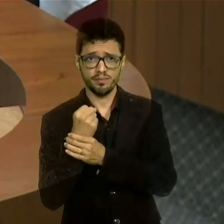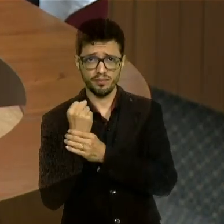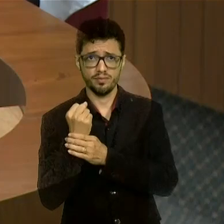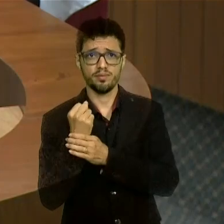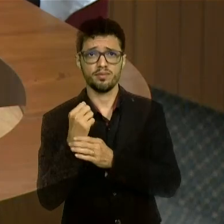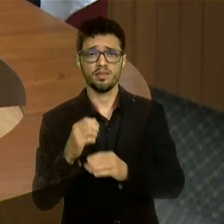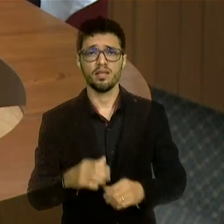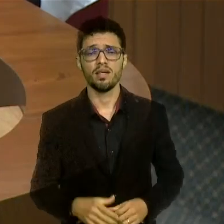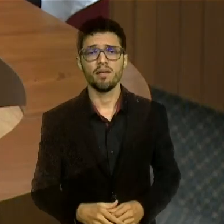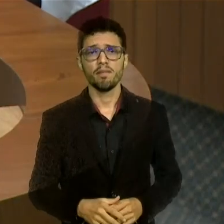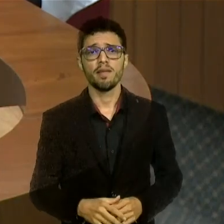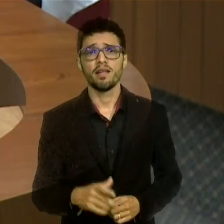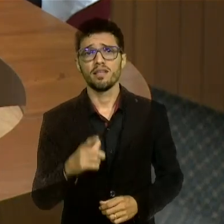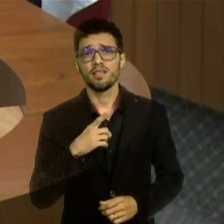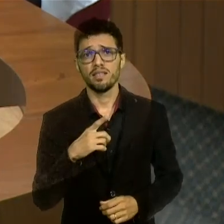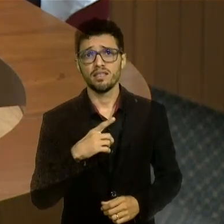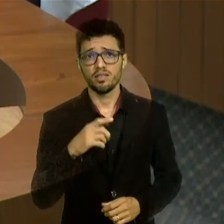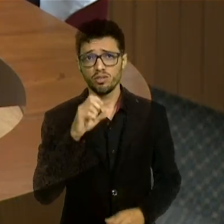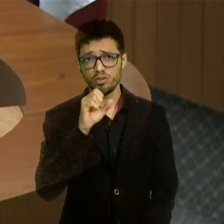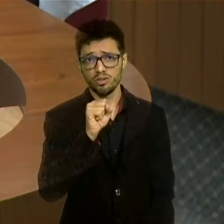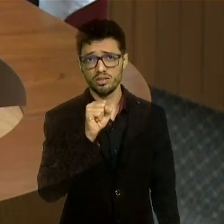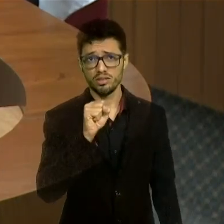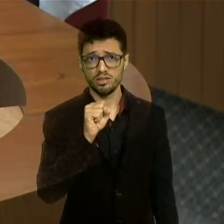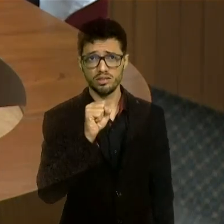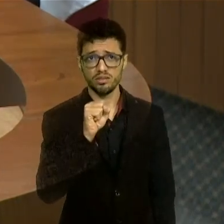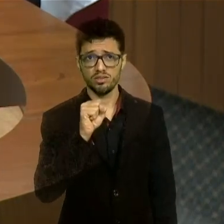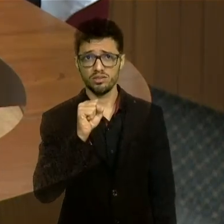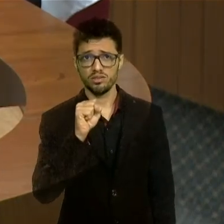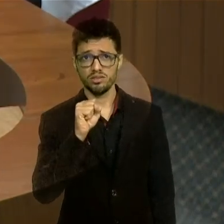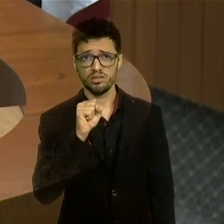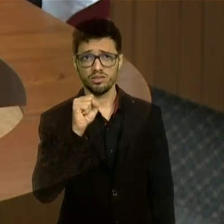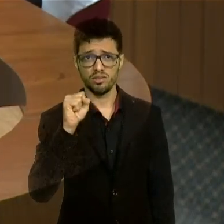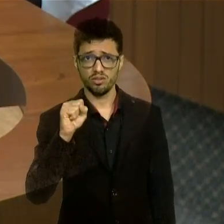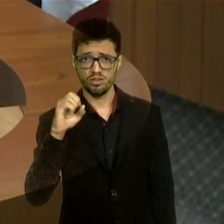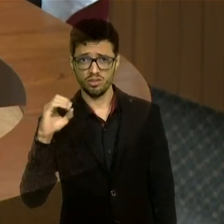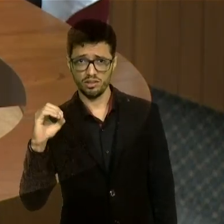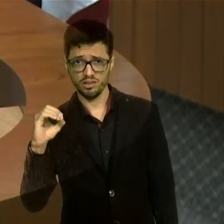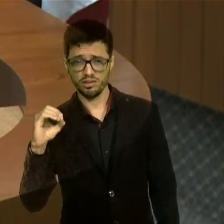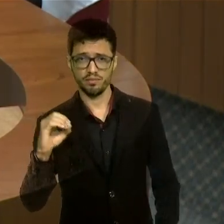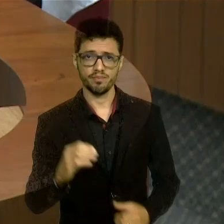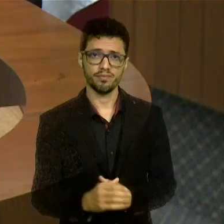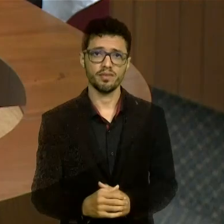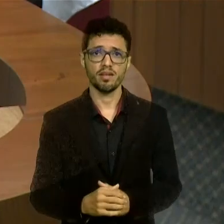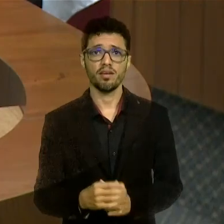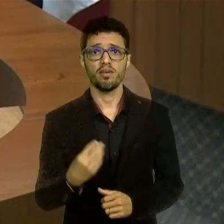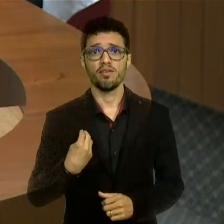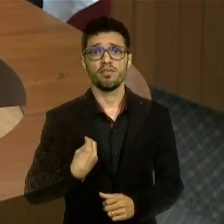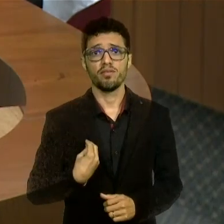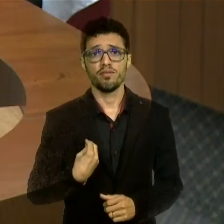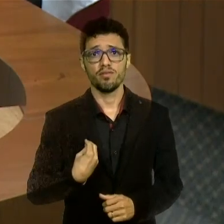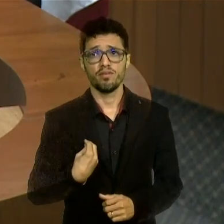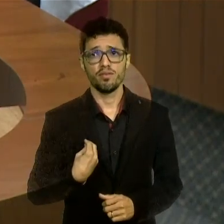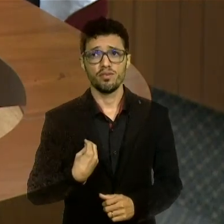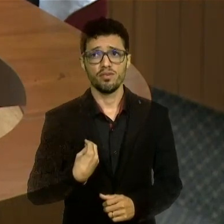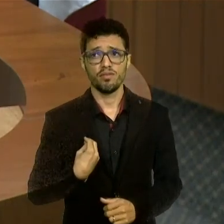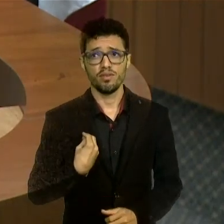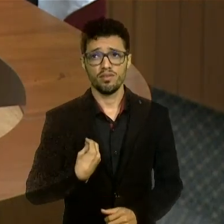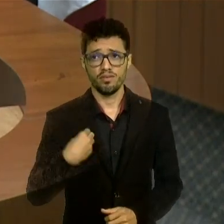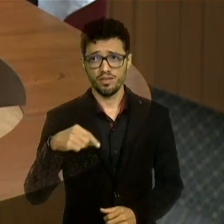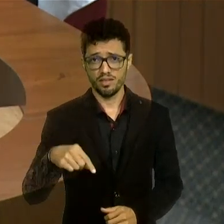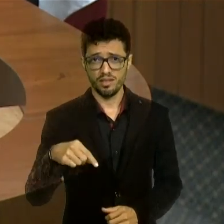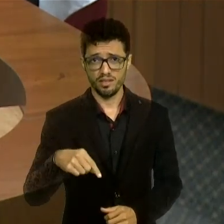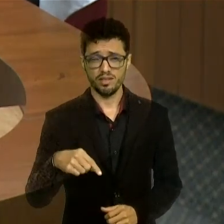desses 680, quase 600 moram aqui em São Luís. Então